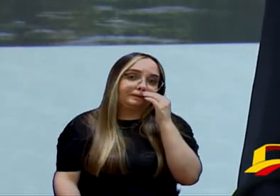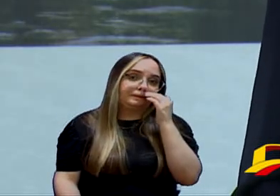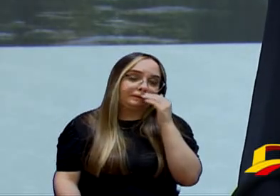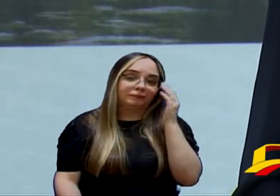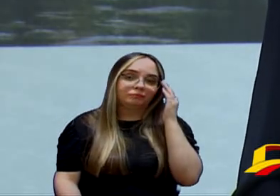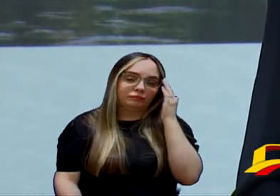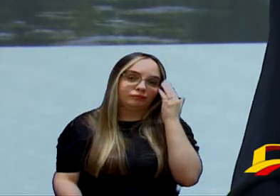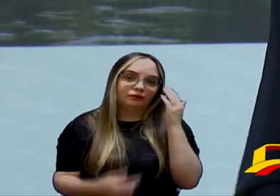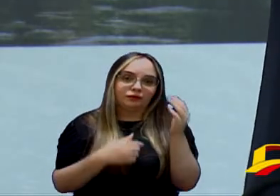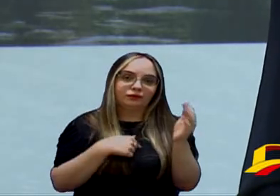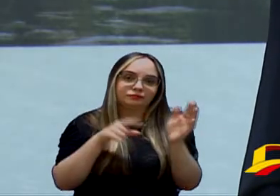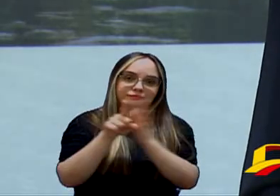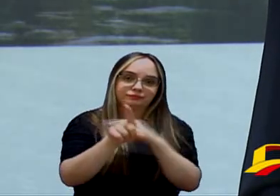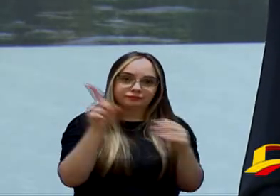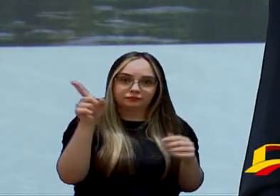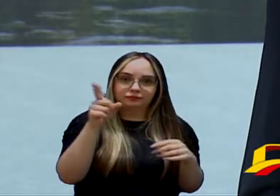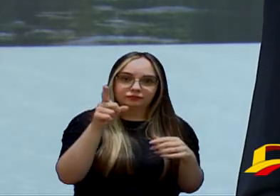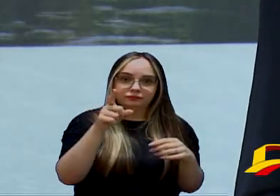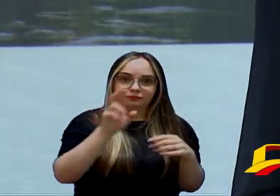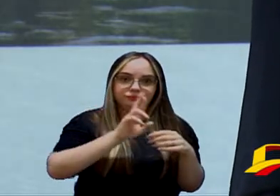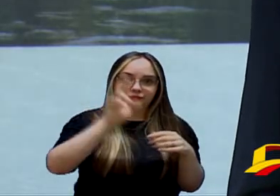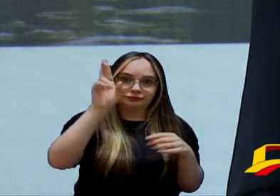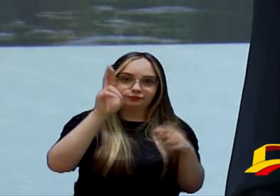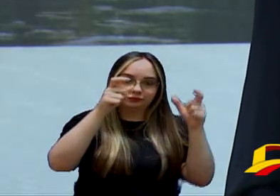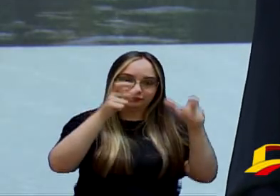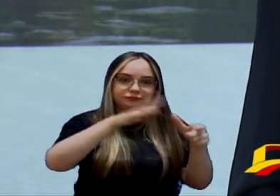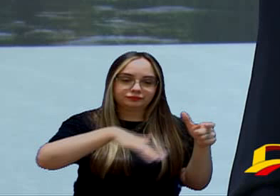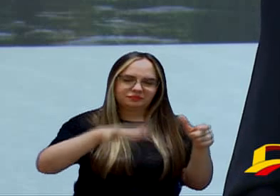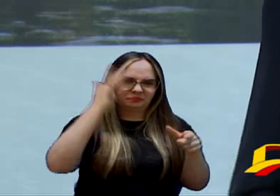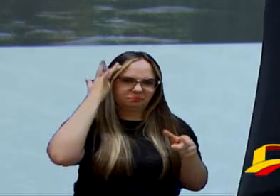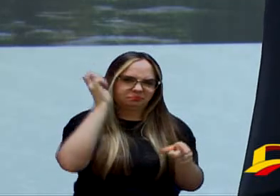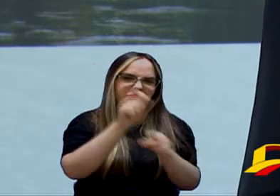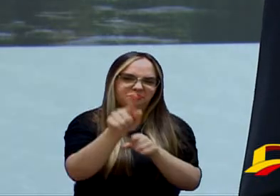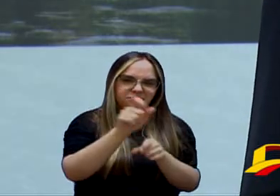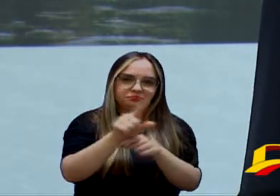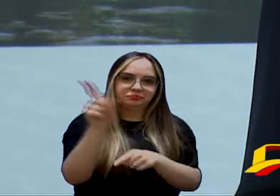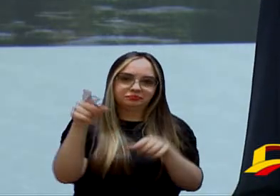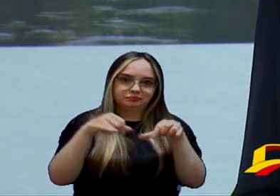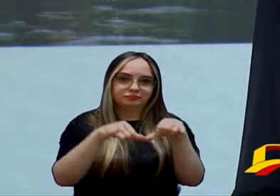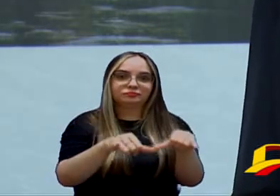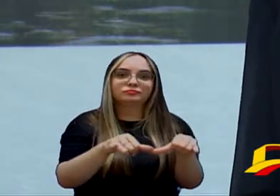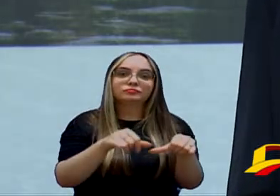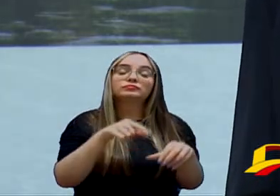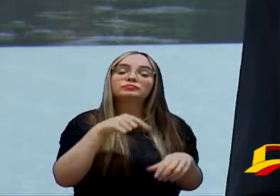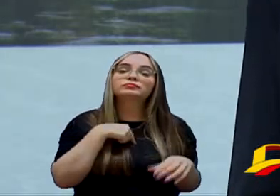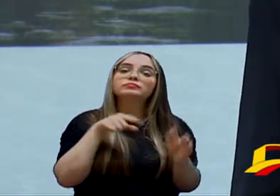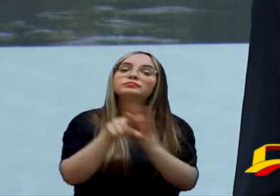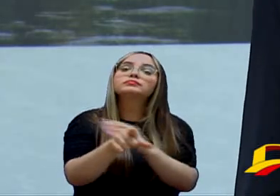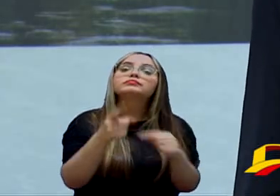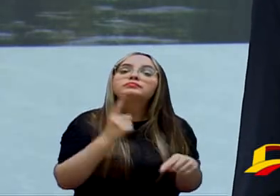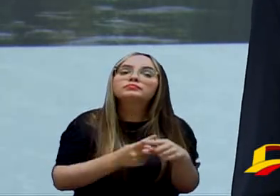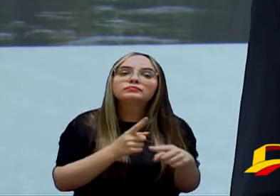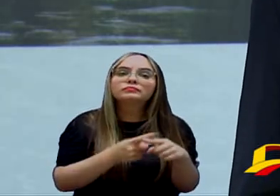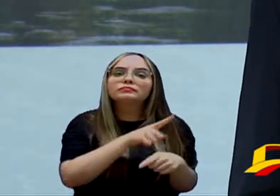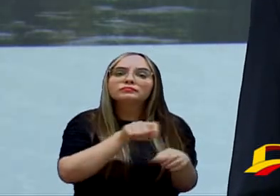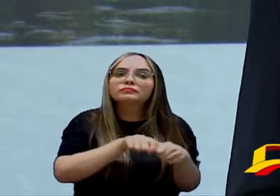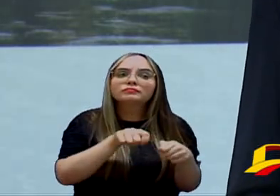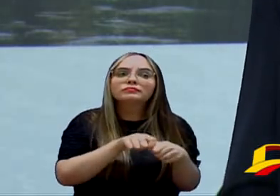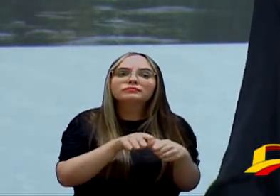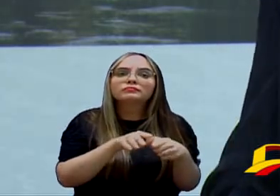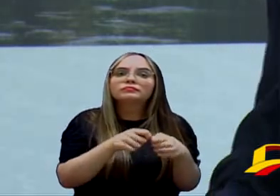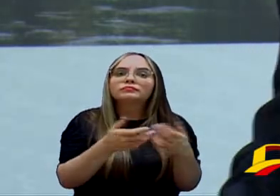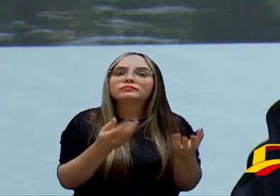do móvel que eu acho que foi alugado por hipermercado perguntei porque vocês fizeram